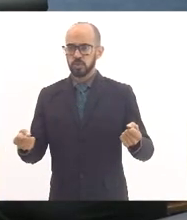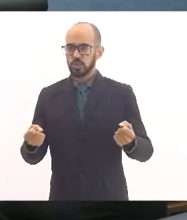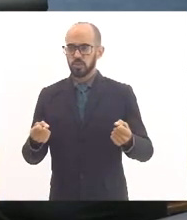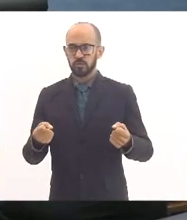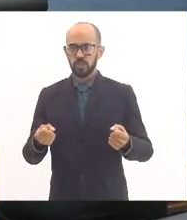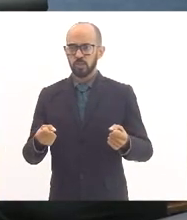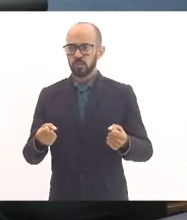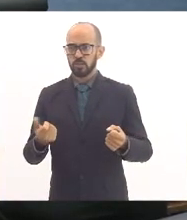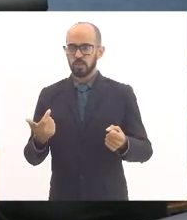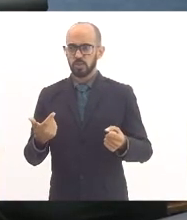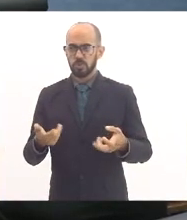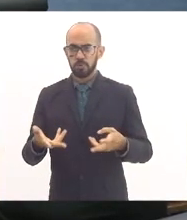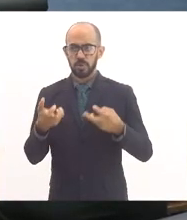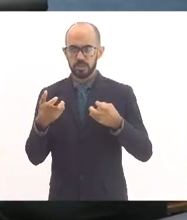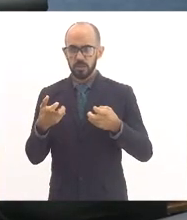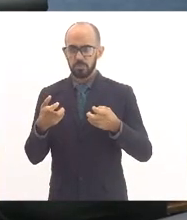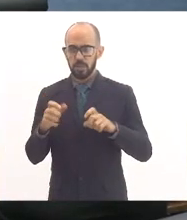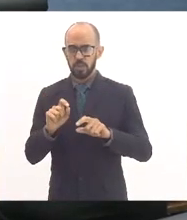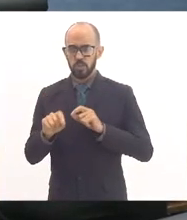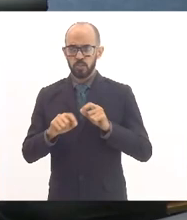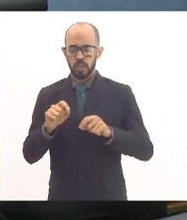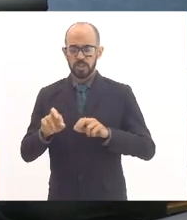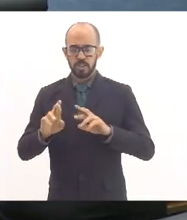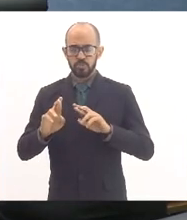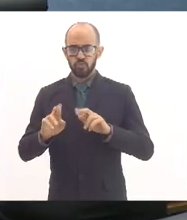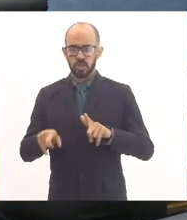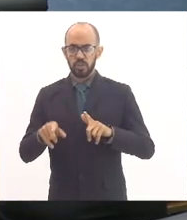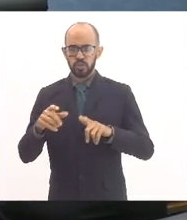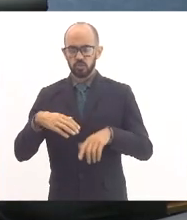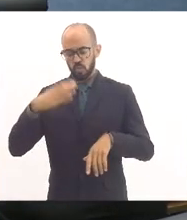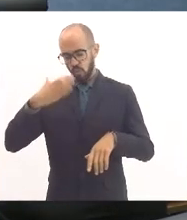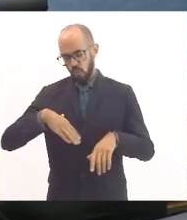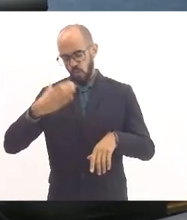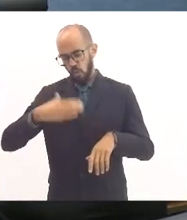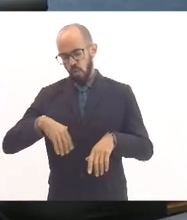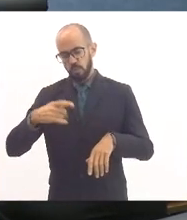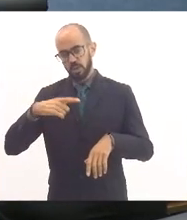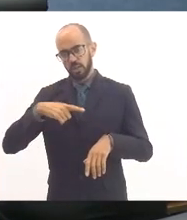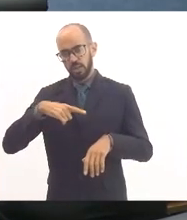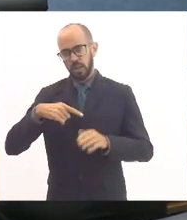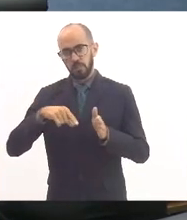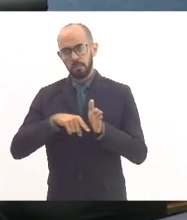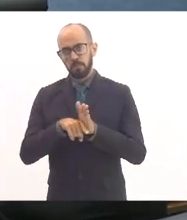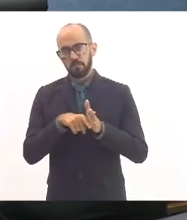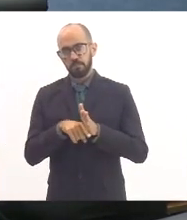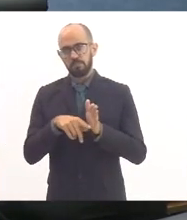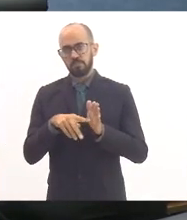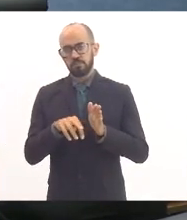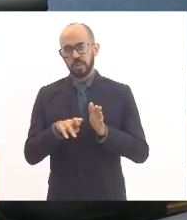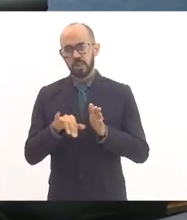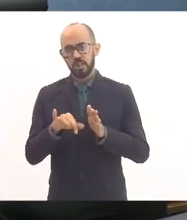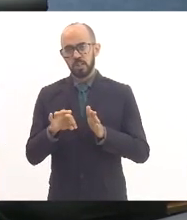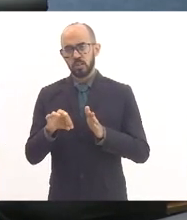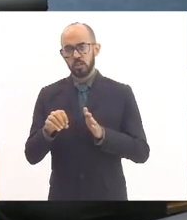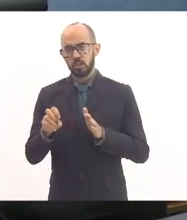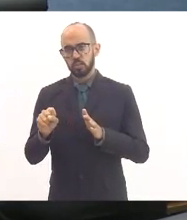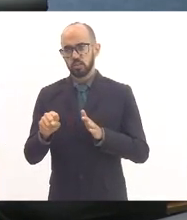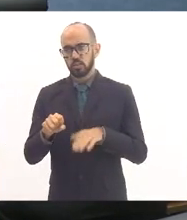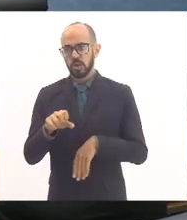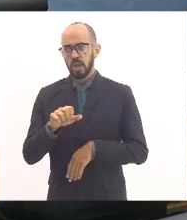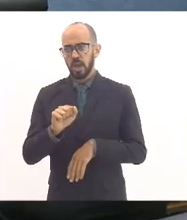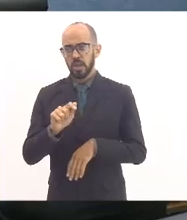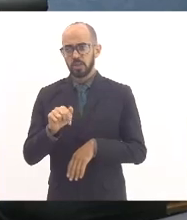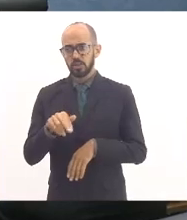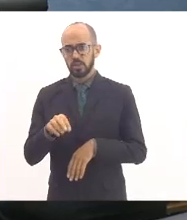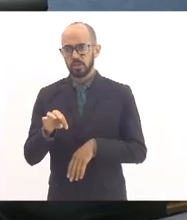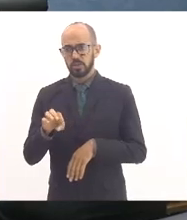distinção não corpo que majoritariamente é feito de peritos agentes técnicos